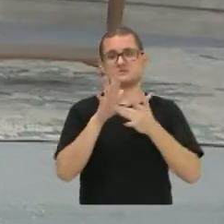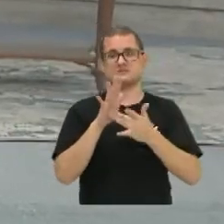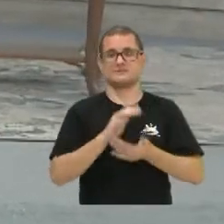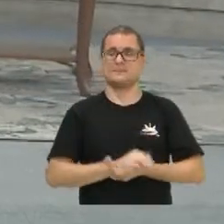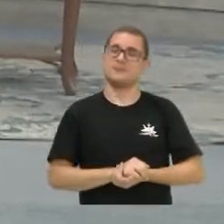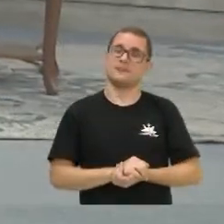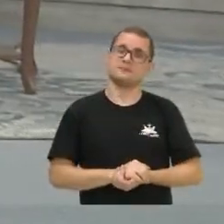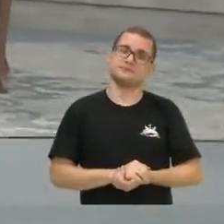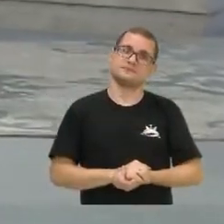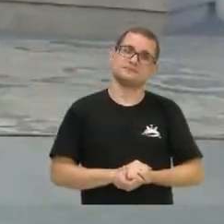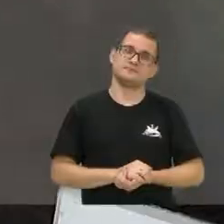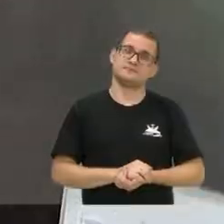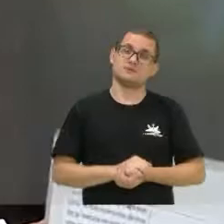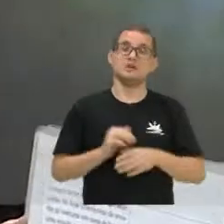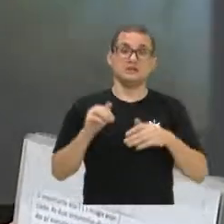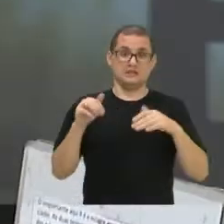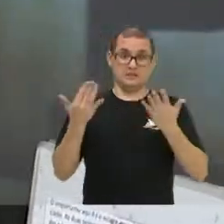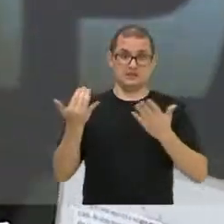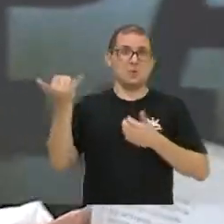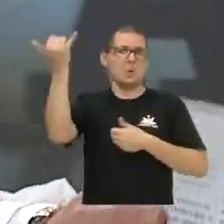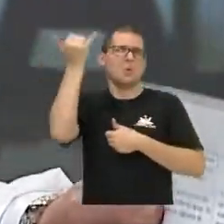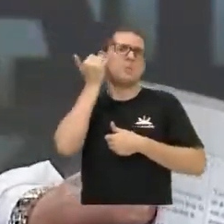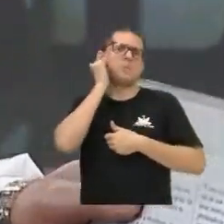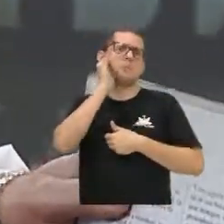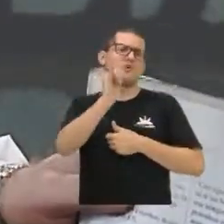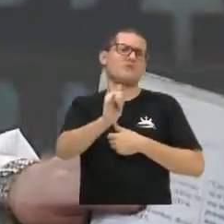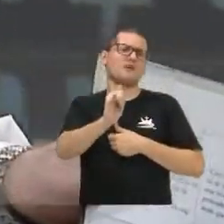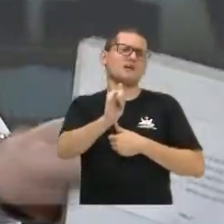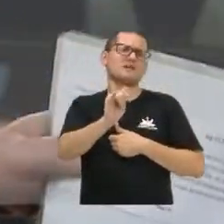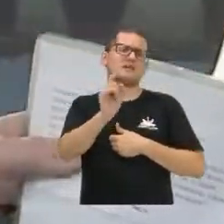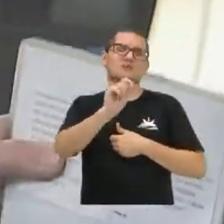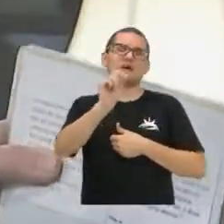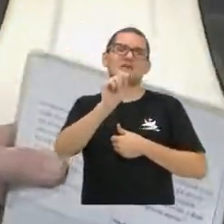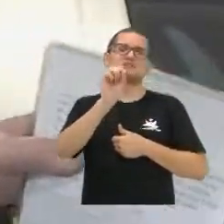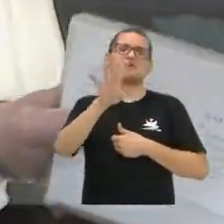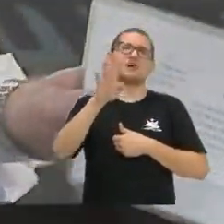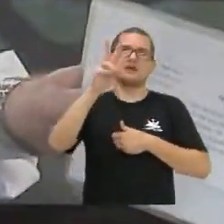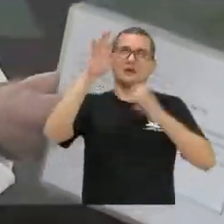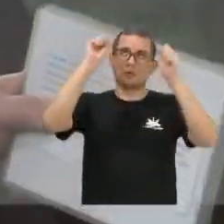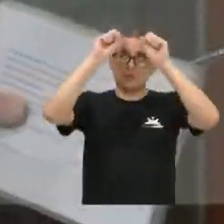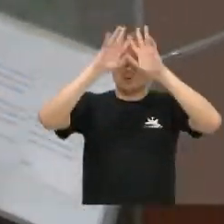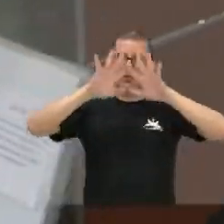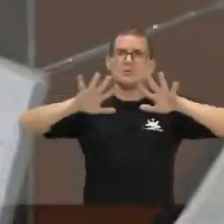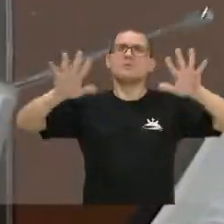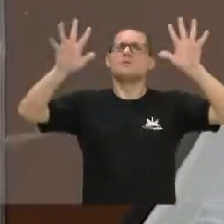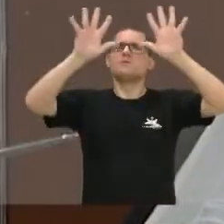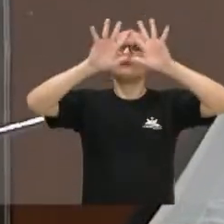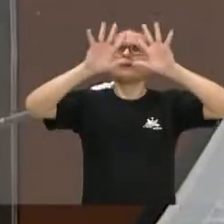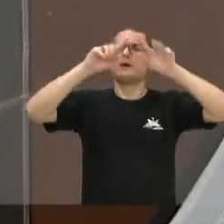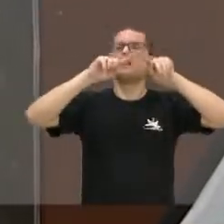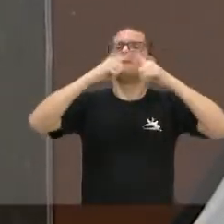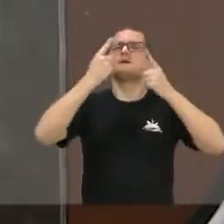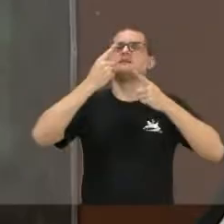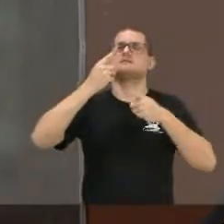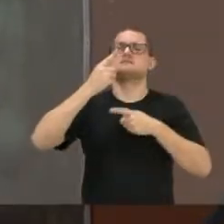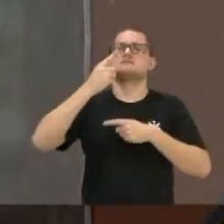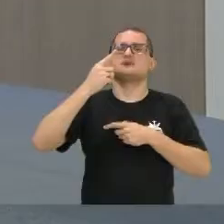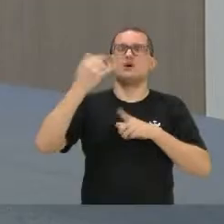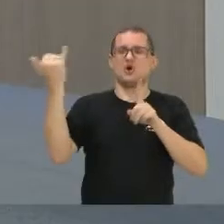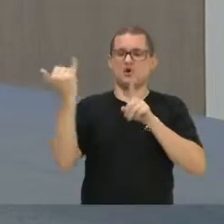ah pois bem o profeta não é que ele faz previsões é aquele cujo falar